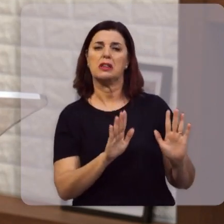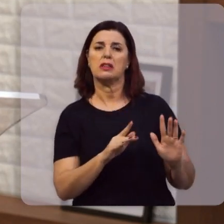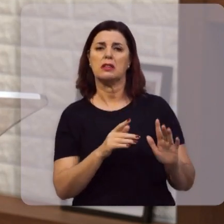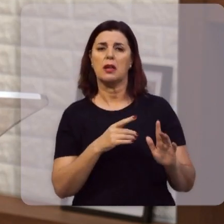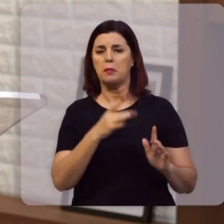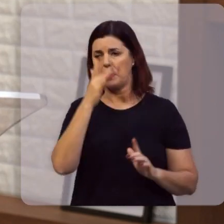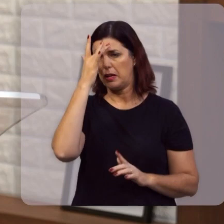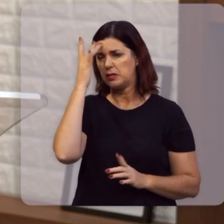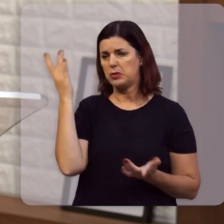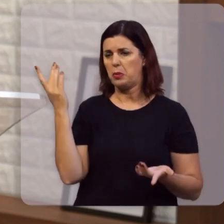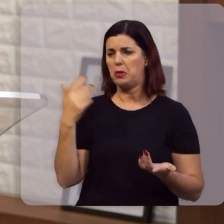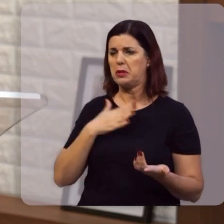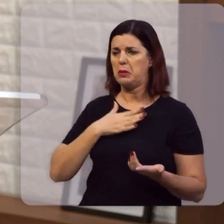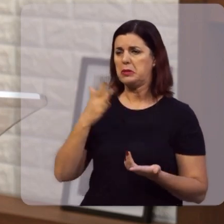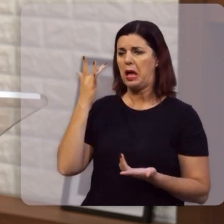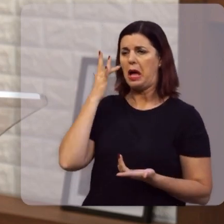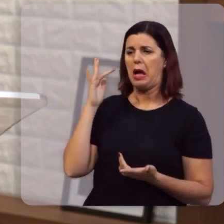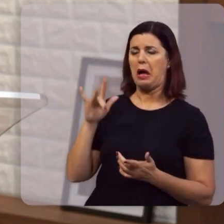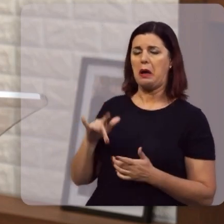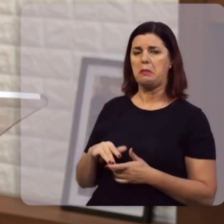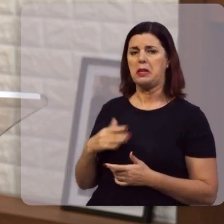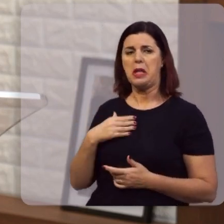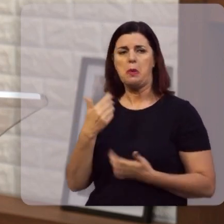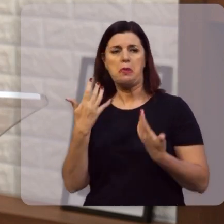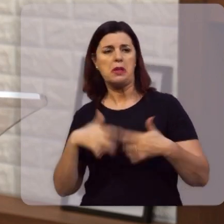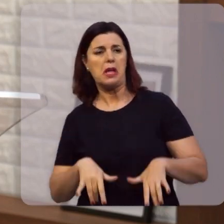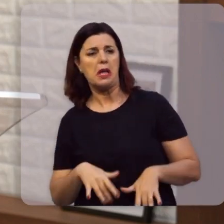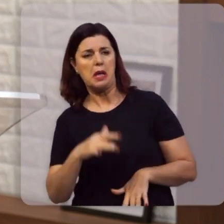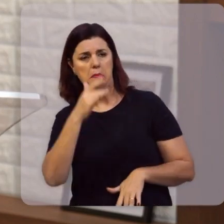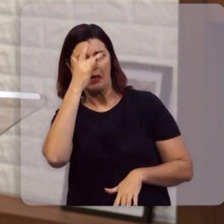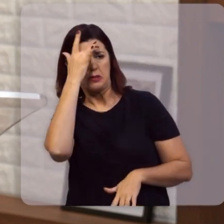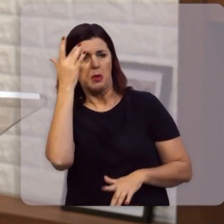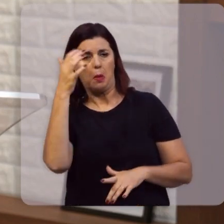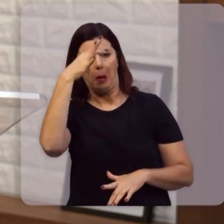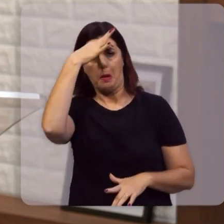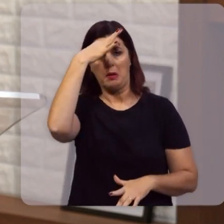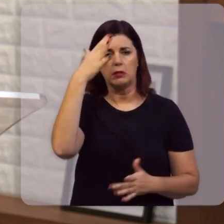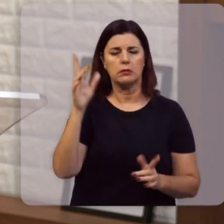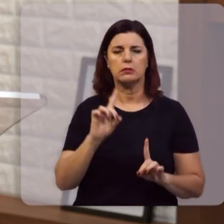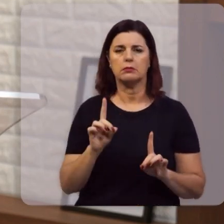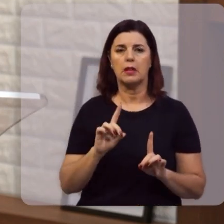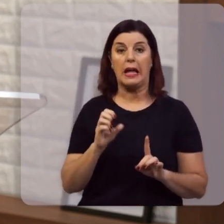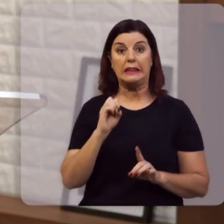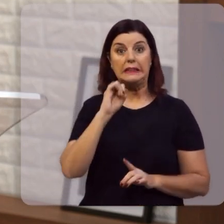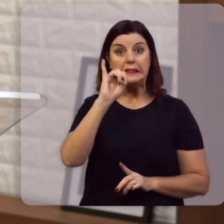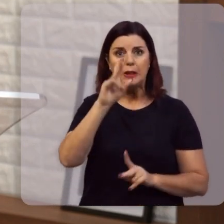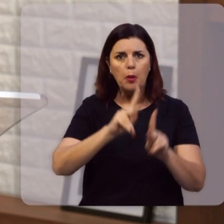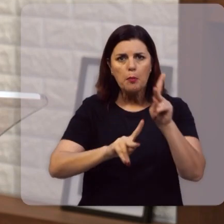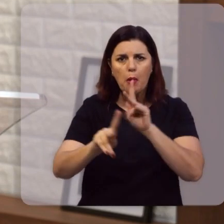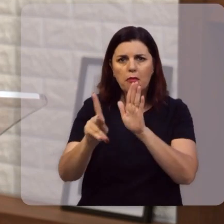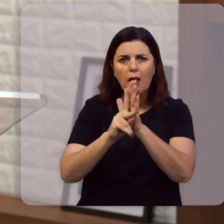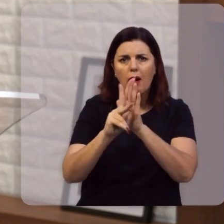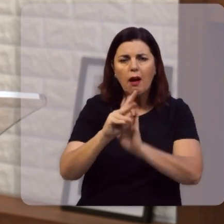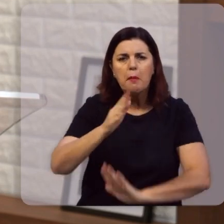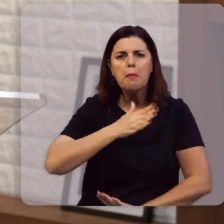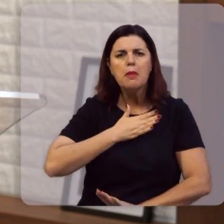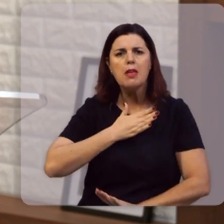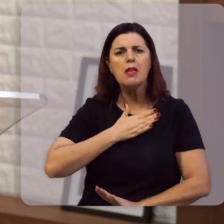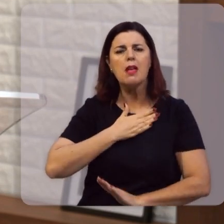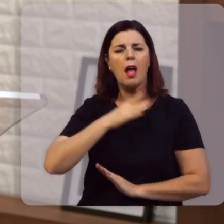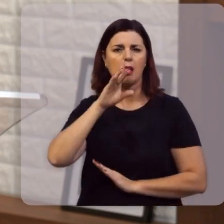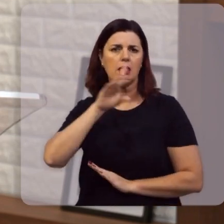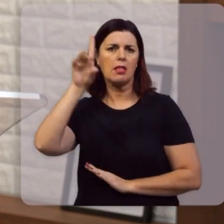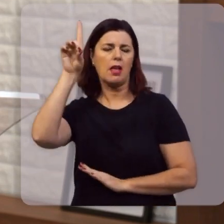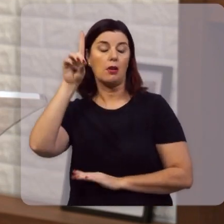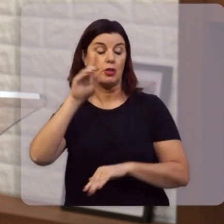pagãos, os ateus, os agnósticos, os místicos, é se o meu povo,